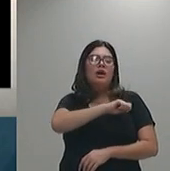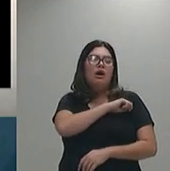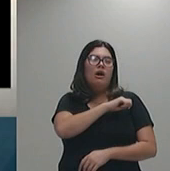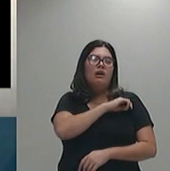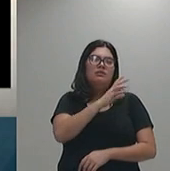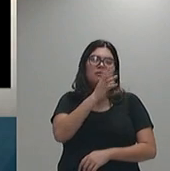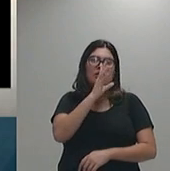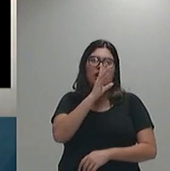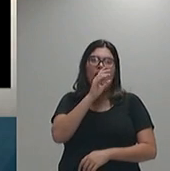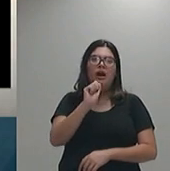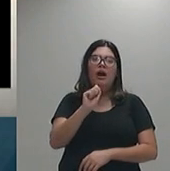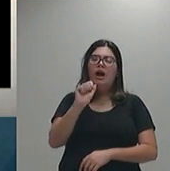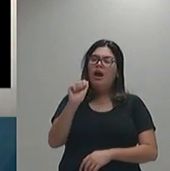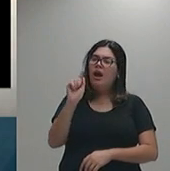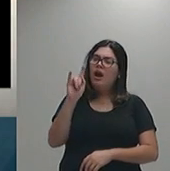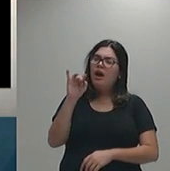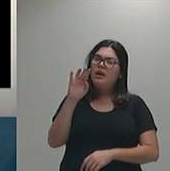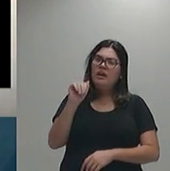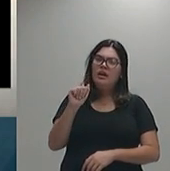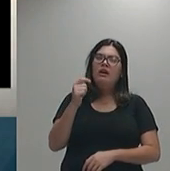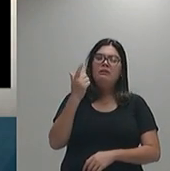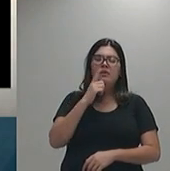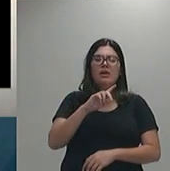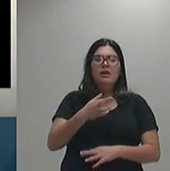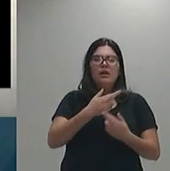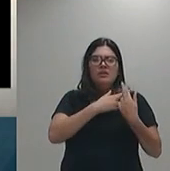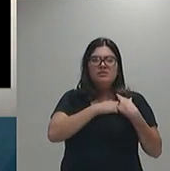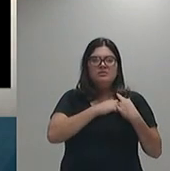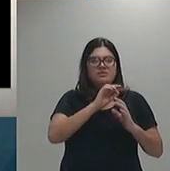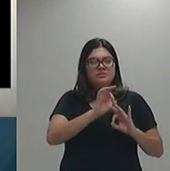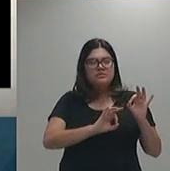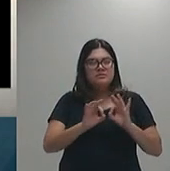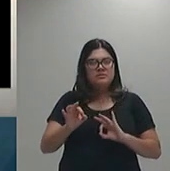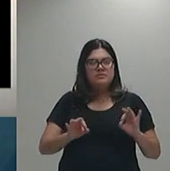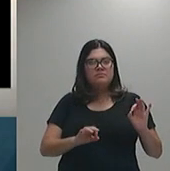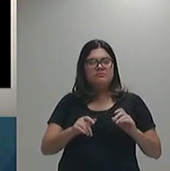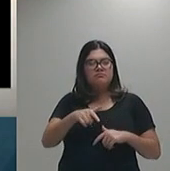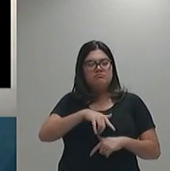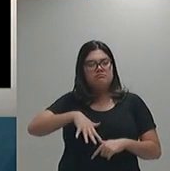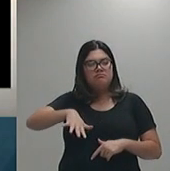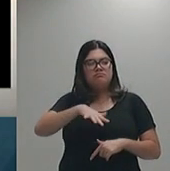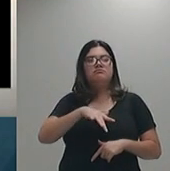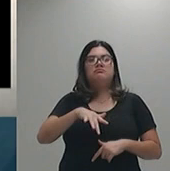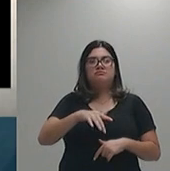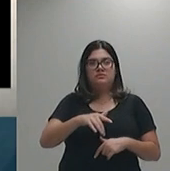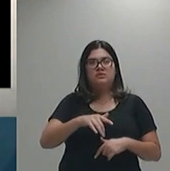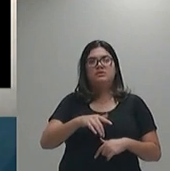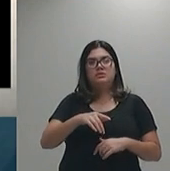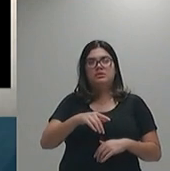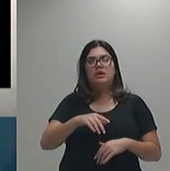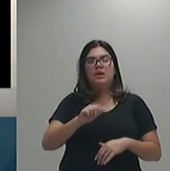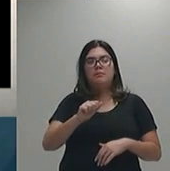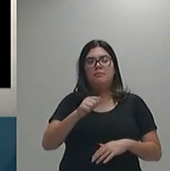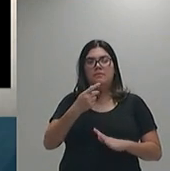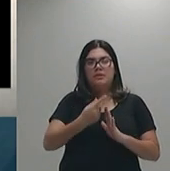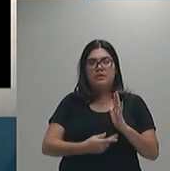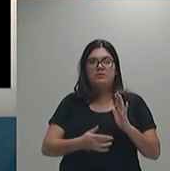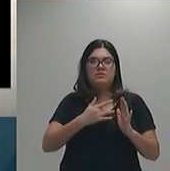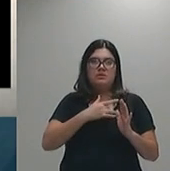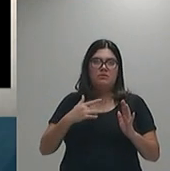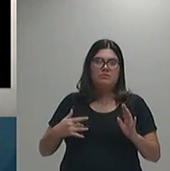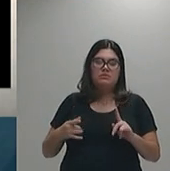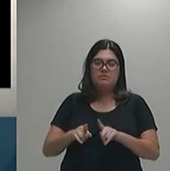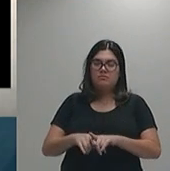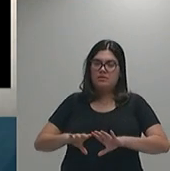agência responsável por regular o mercado de planos de saúde individuais e coletivos Nesse contexto a analisar